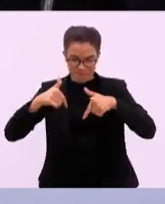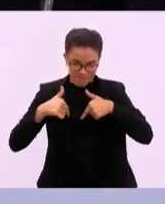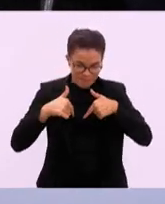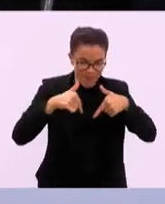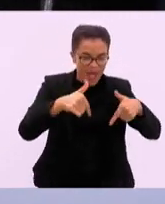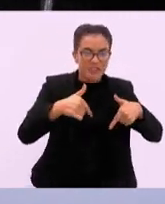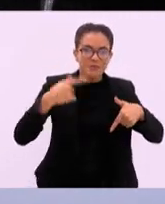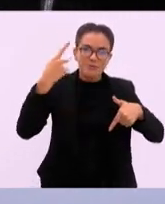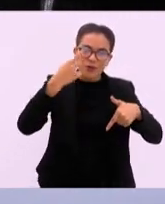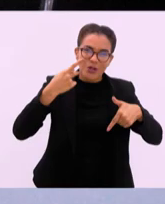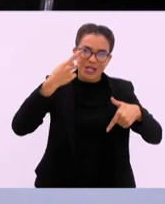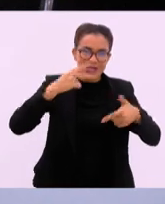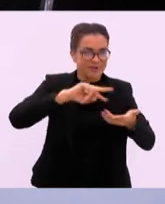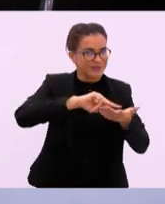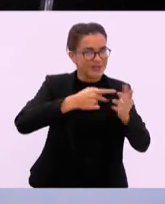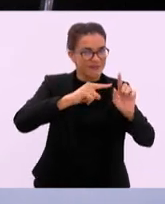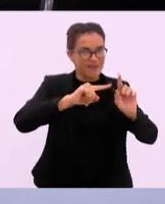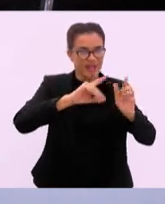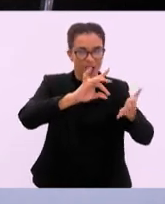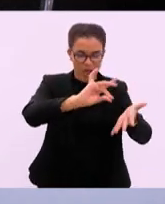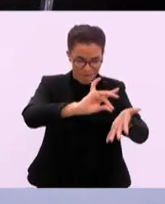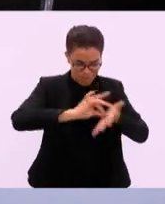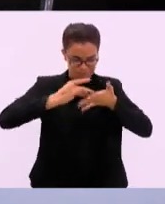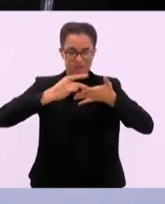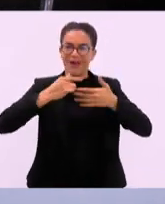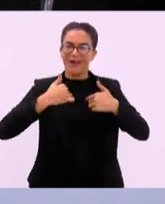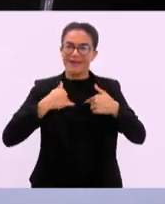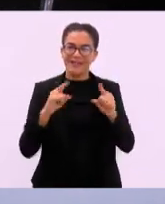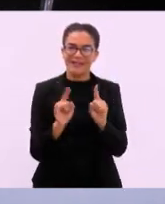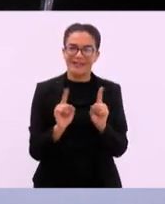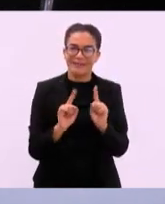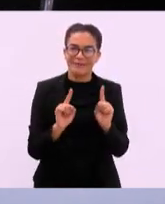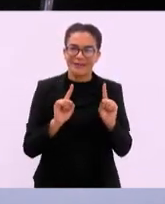politicamente diferente da gente também não é nosso inimigo.